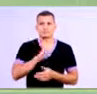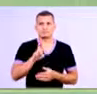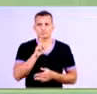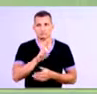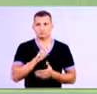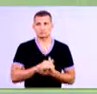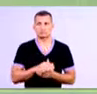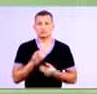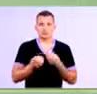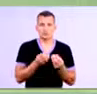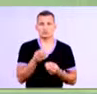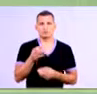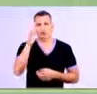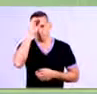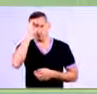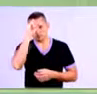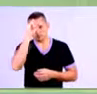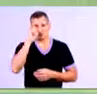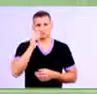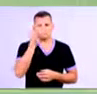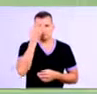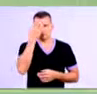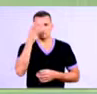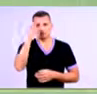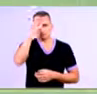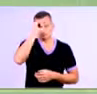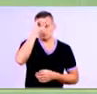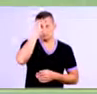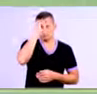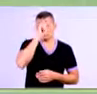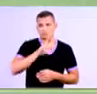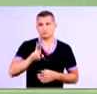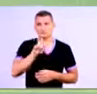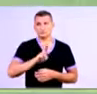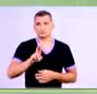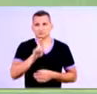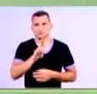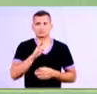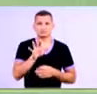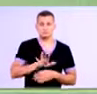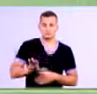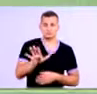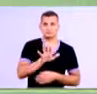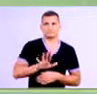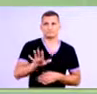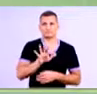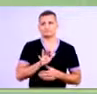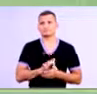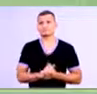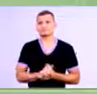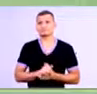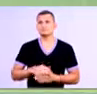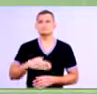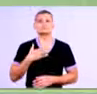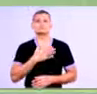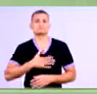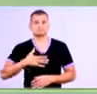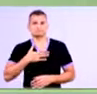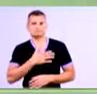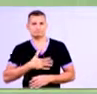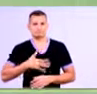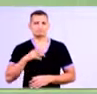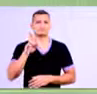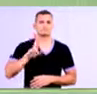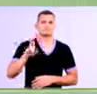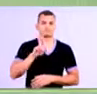curva de aprendizagem, a facilidade com que se aprende a usar uma determinada interface e a satisfação do usuário,